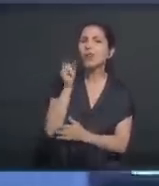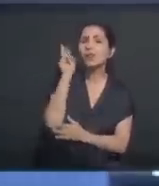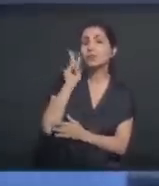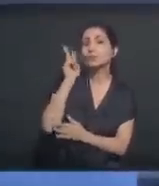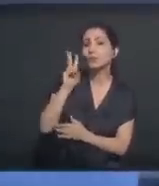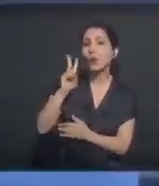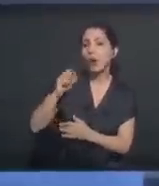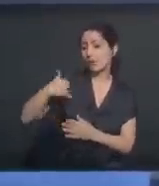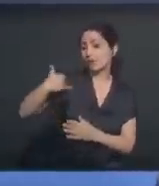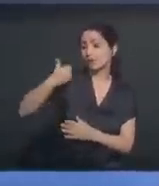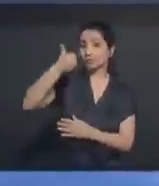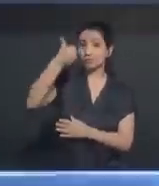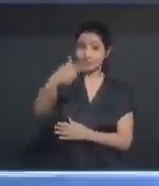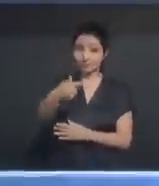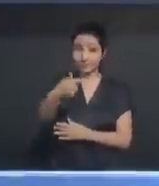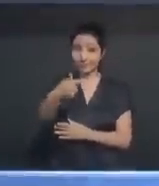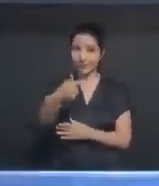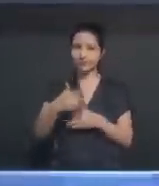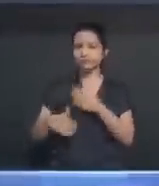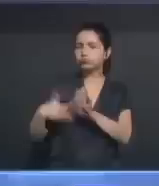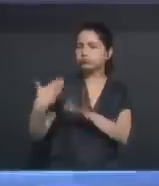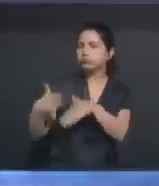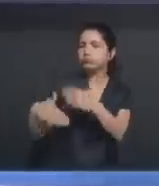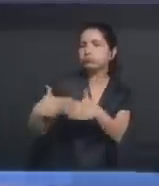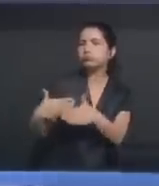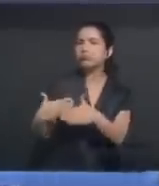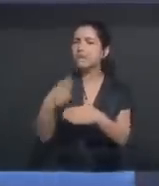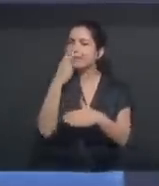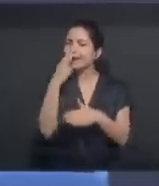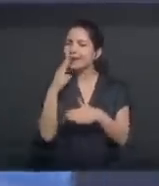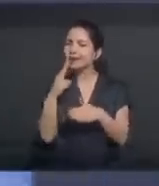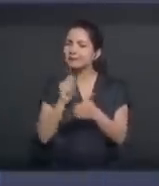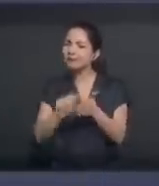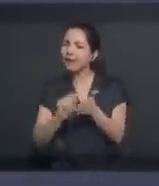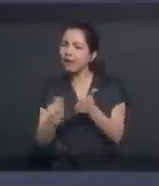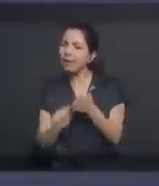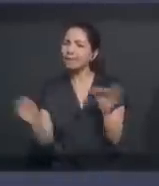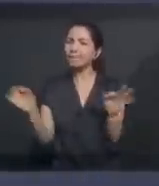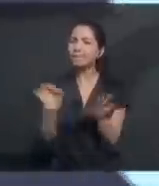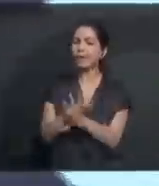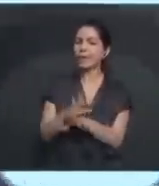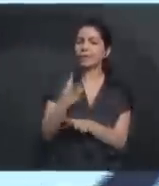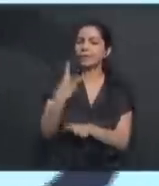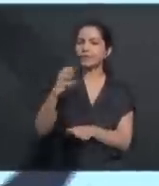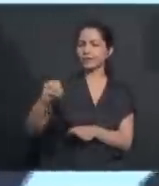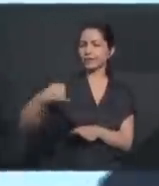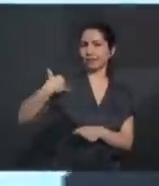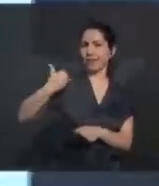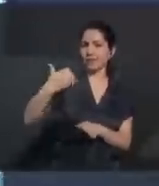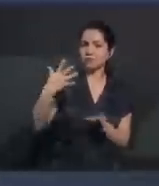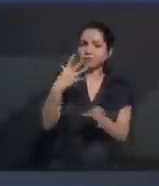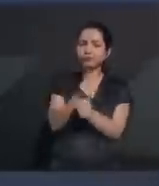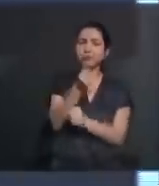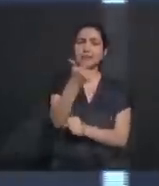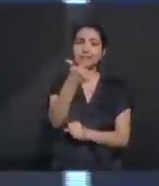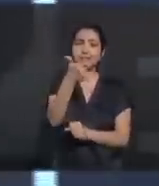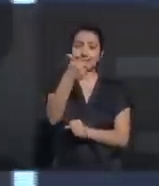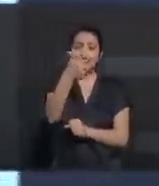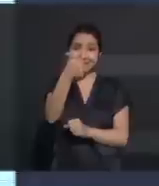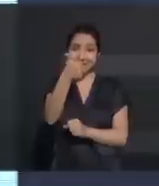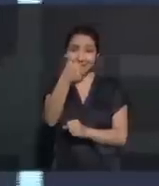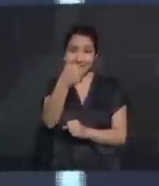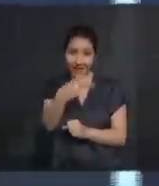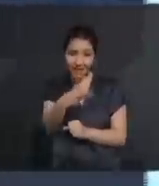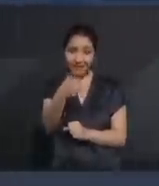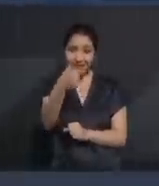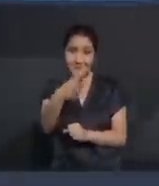anos. E meio que acaba aos 30. Fala comigo, 13 anos. Em 13